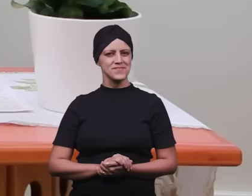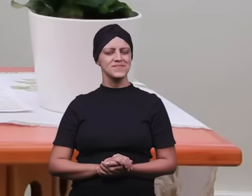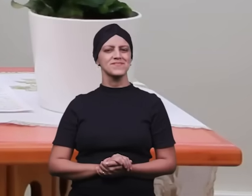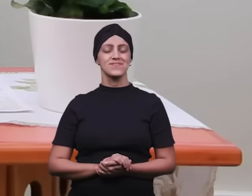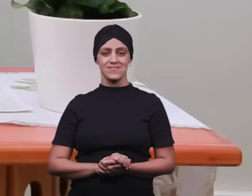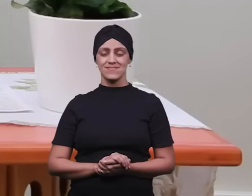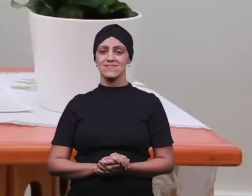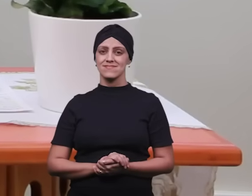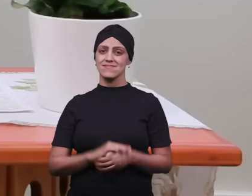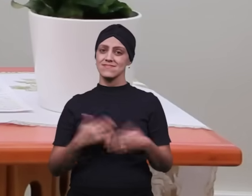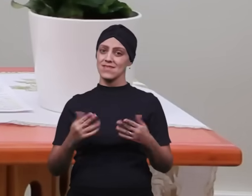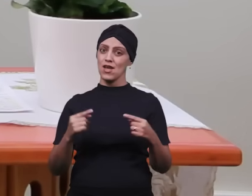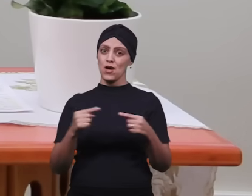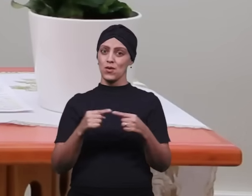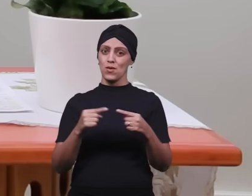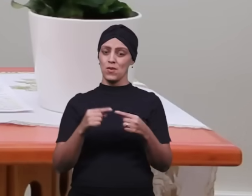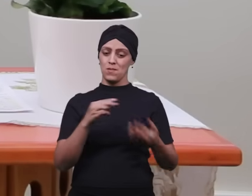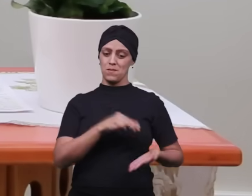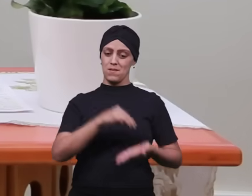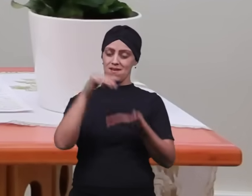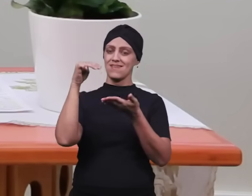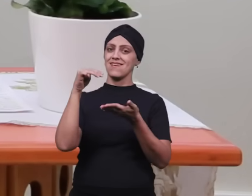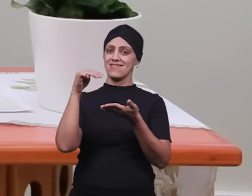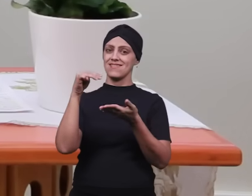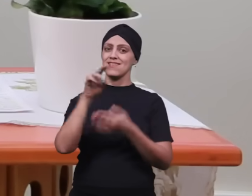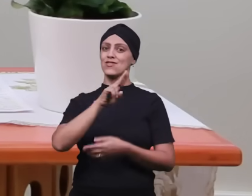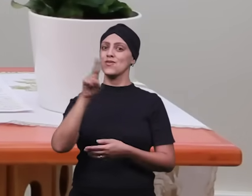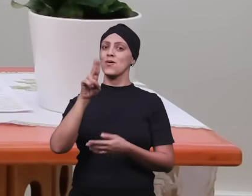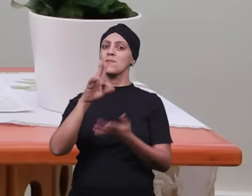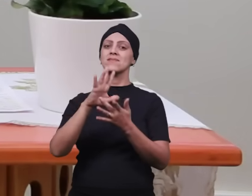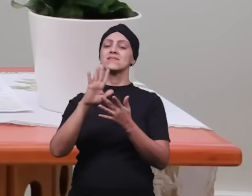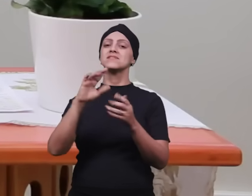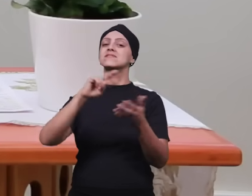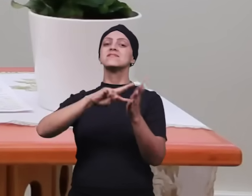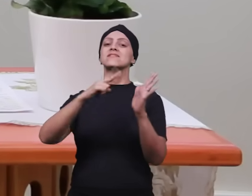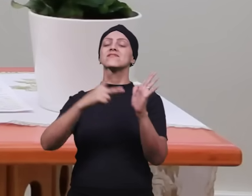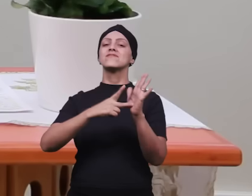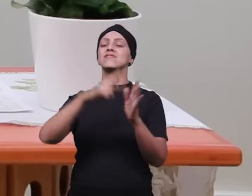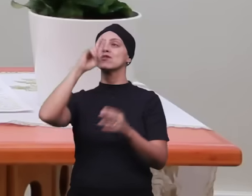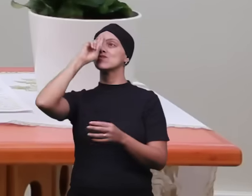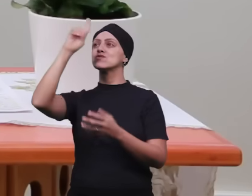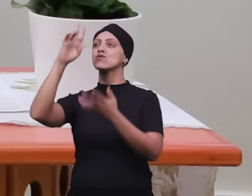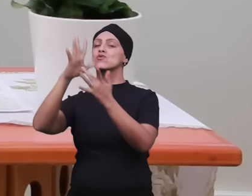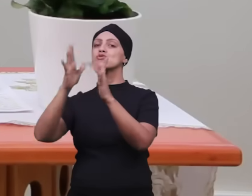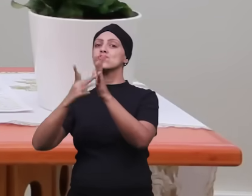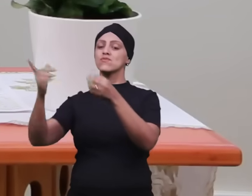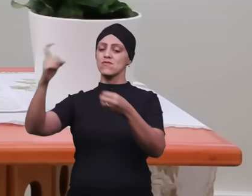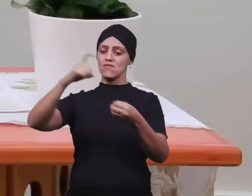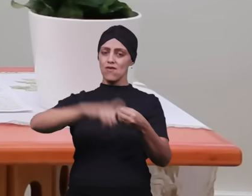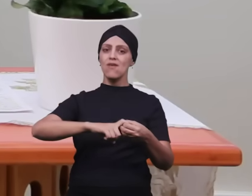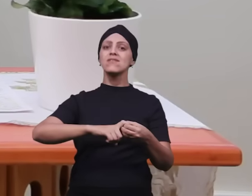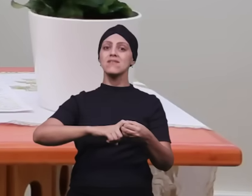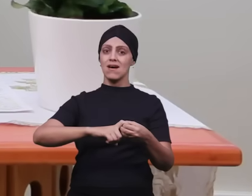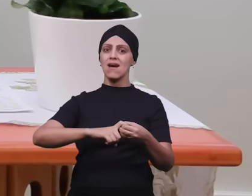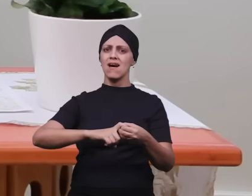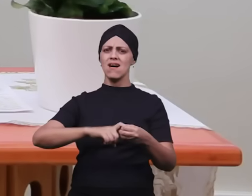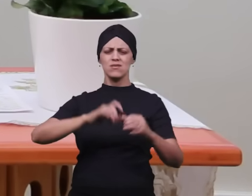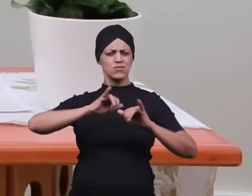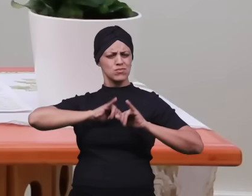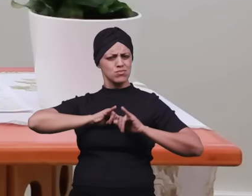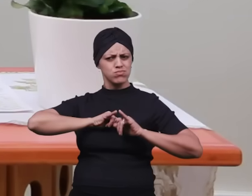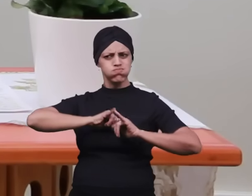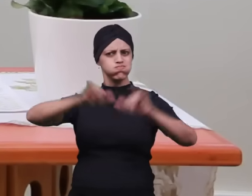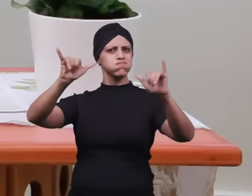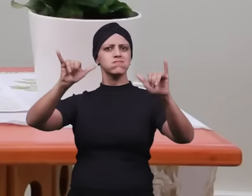mesmo relacionada com o nosso nome, Maranata. O Senhor Jesus vem. É a grande mensagem, ou o